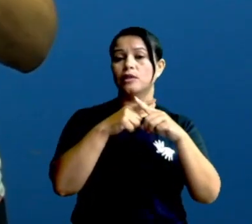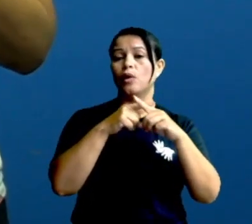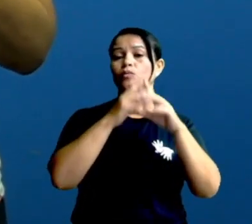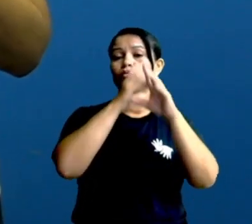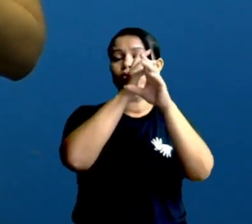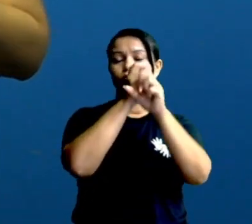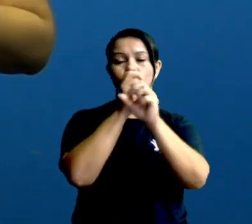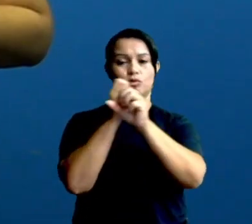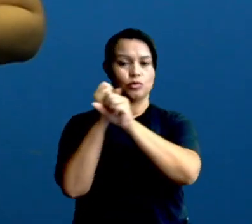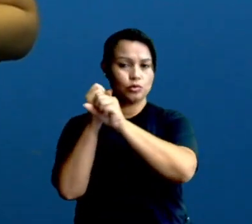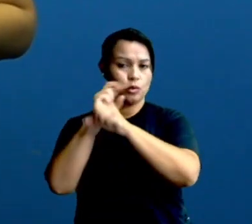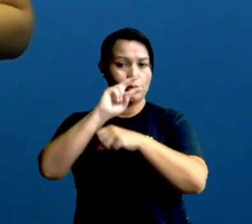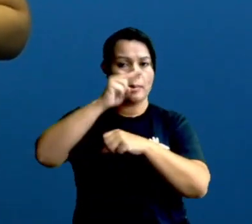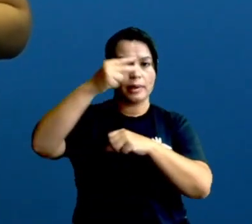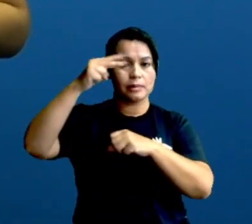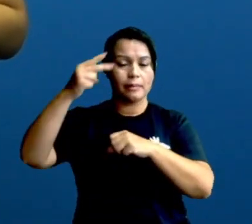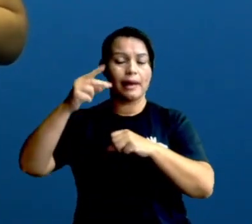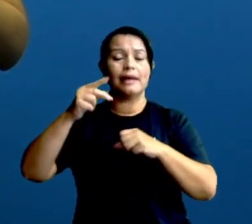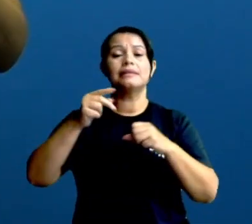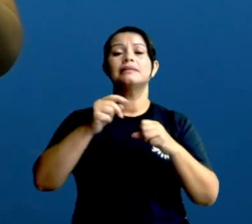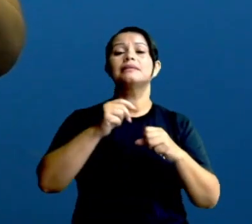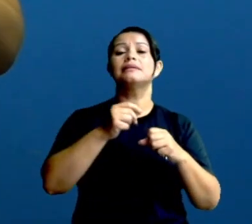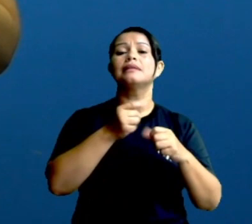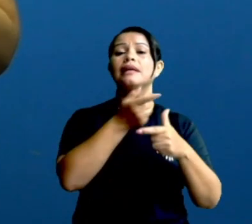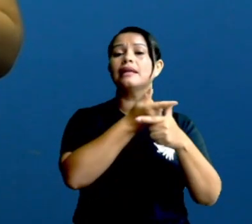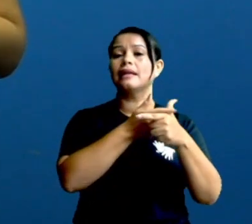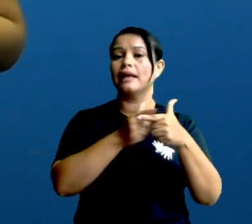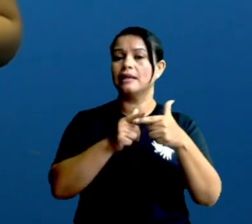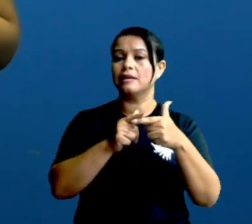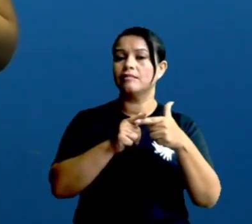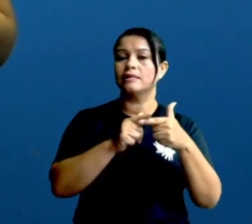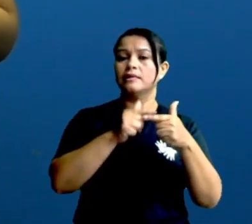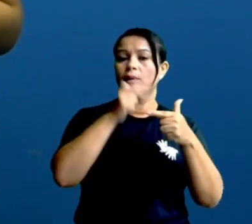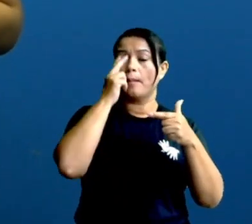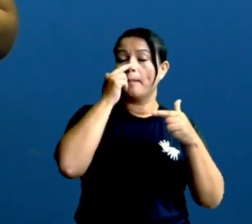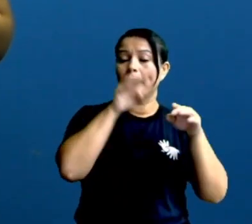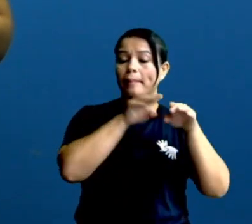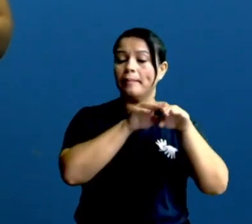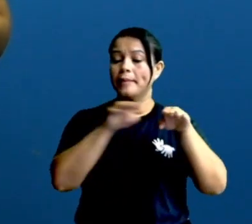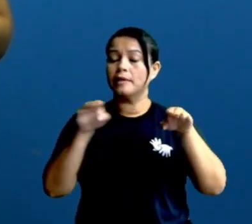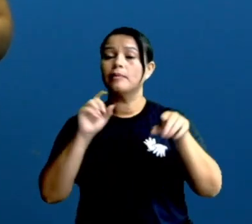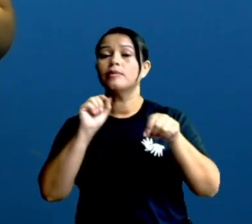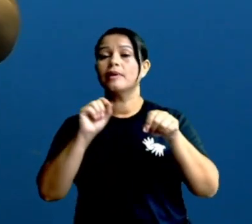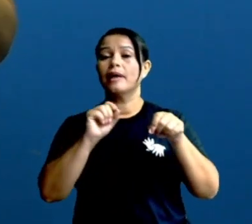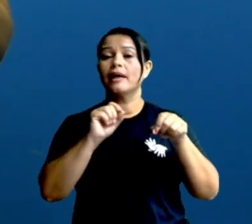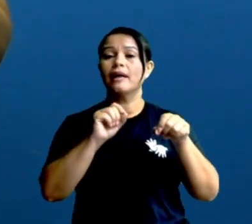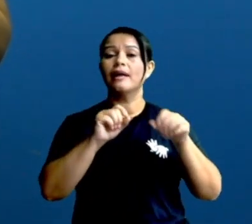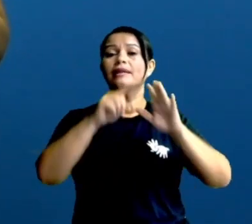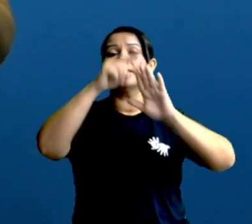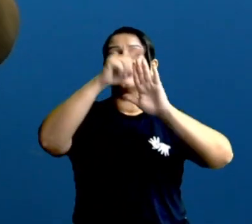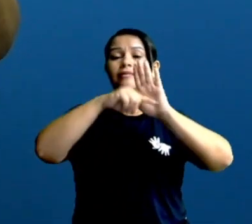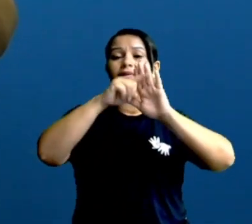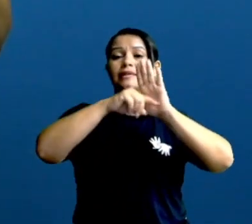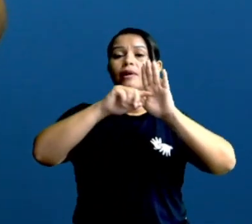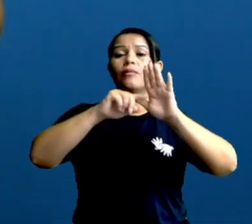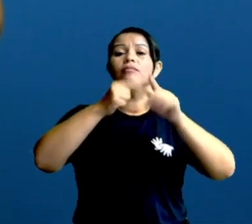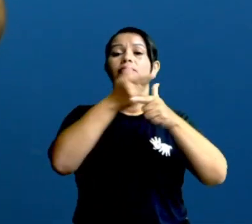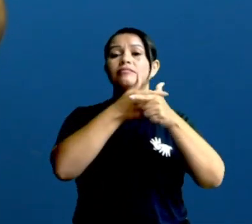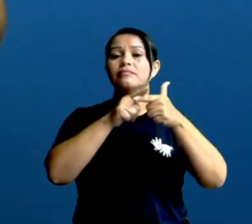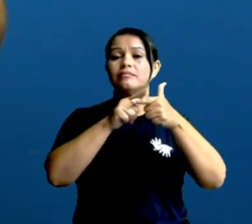nós somamos. E na divisão de mesma base, nós vamos fazer o quê?